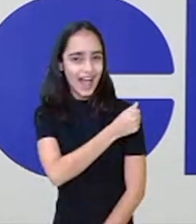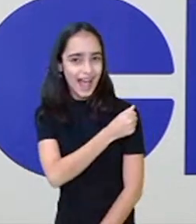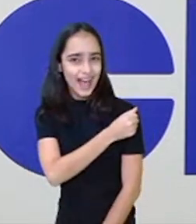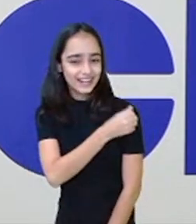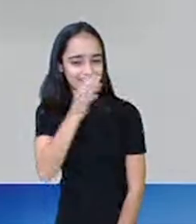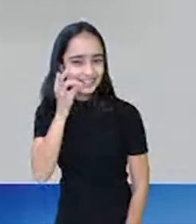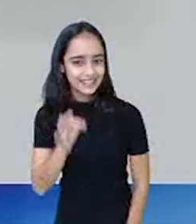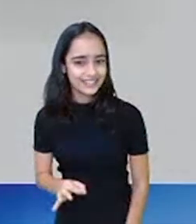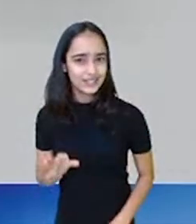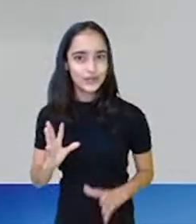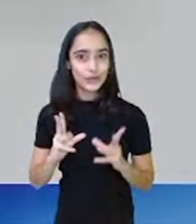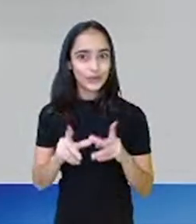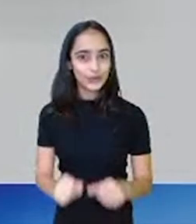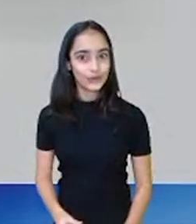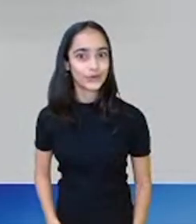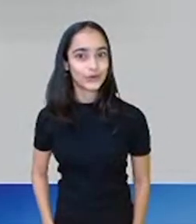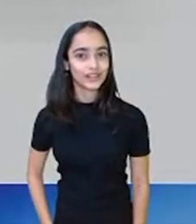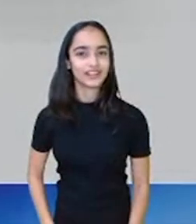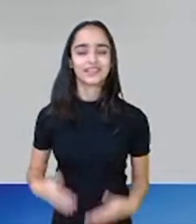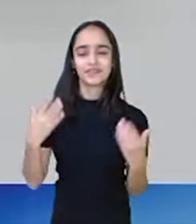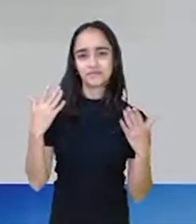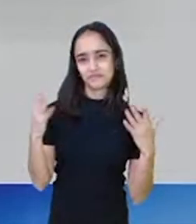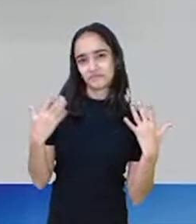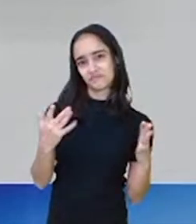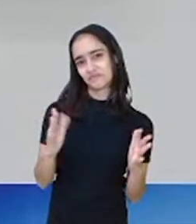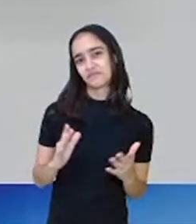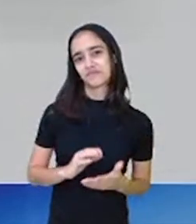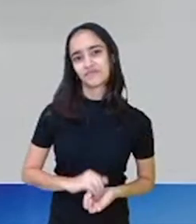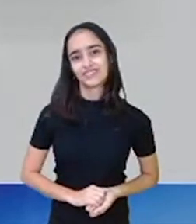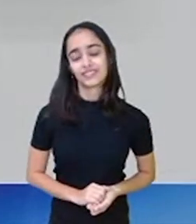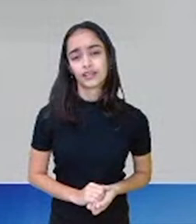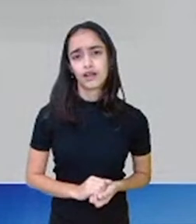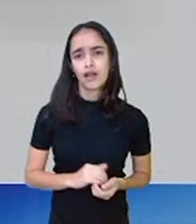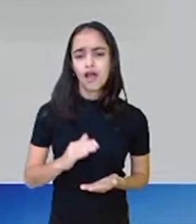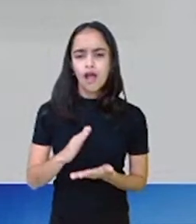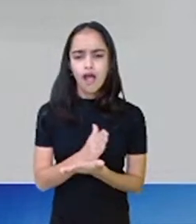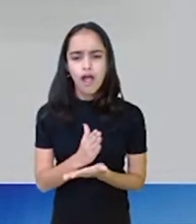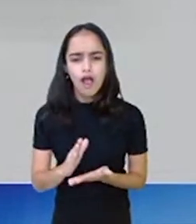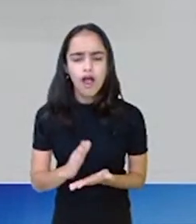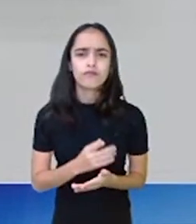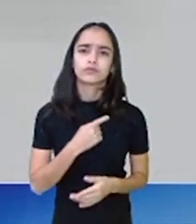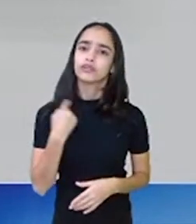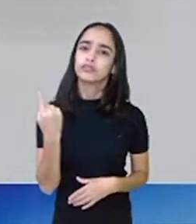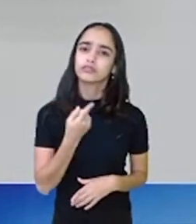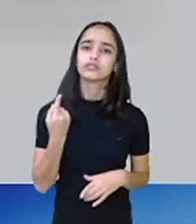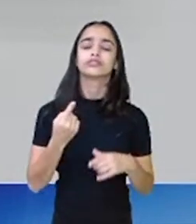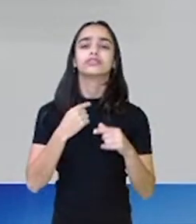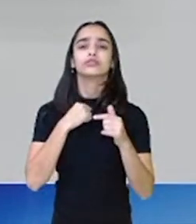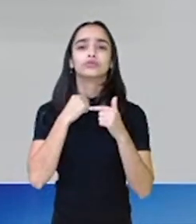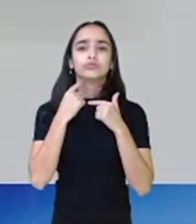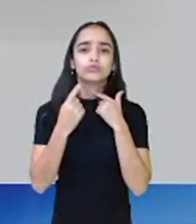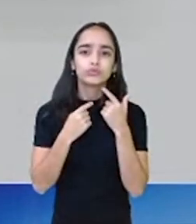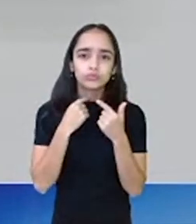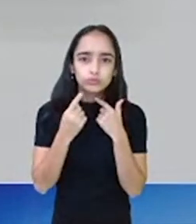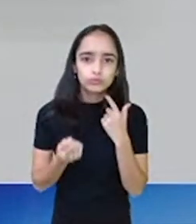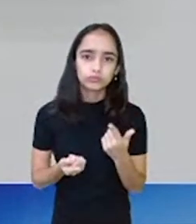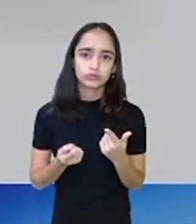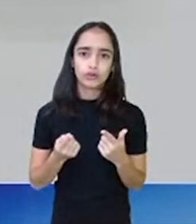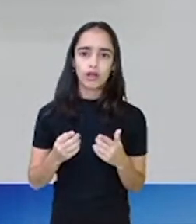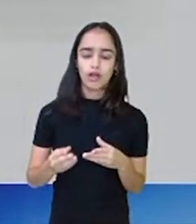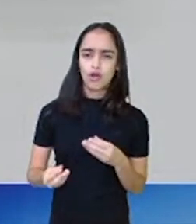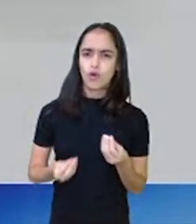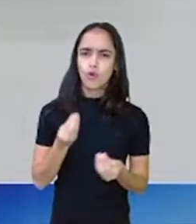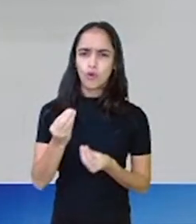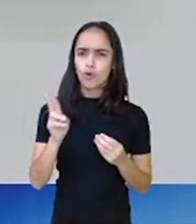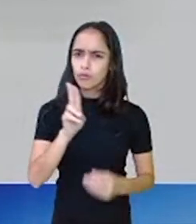professora Eli? Muito bem. Como eu falei, às vezes a gente fica confuso qual é o ponto final e o ponto de exclamação. Mas isso